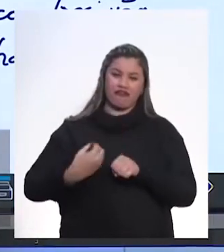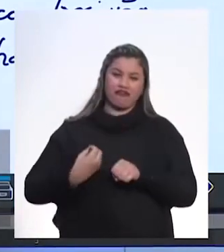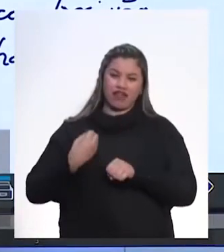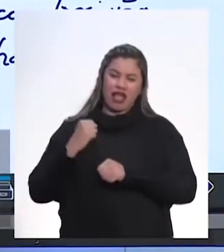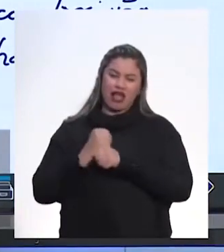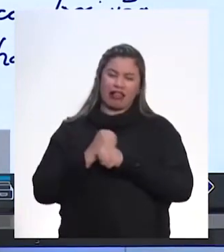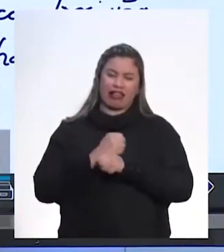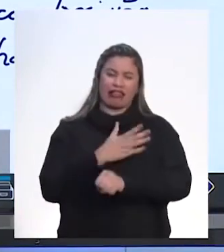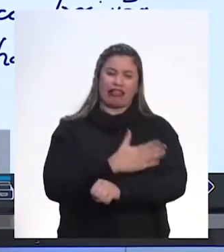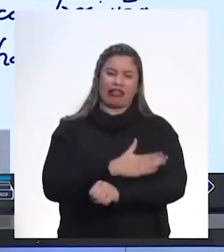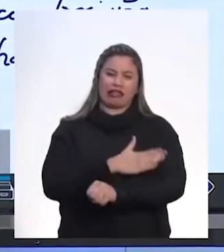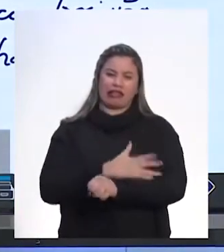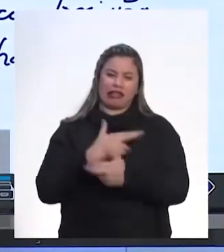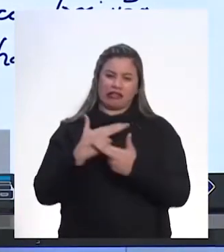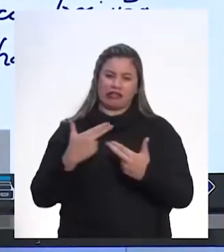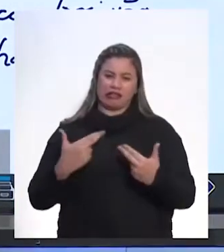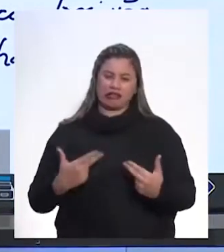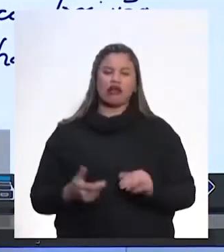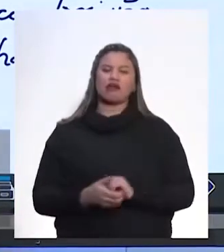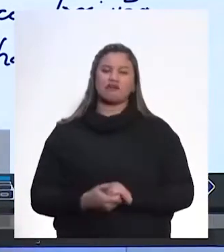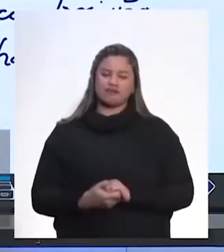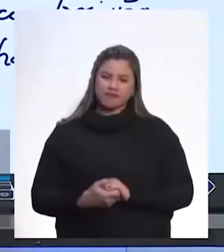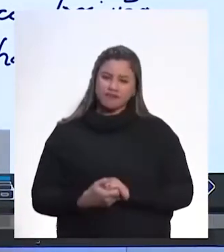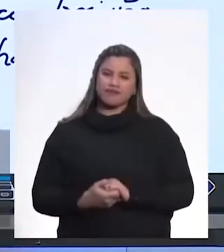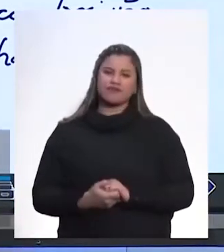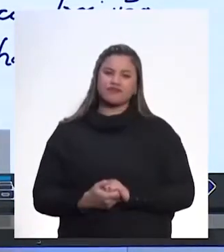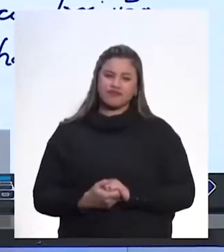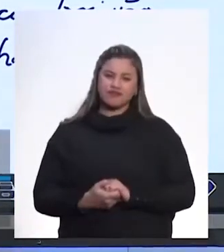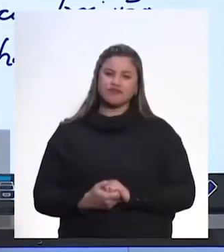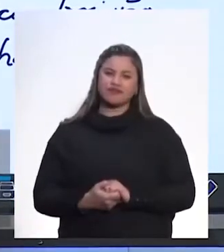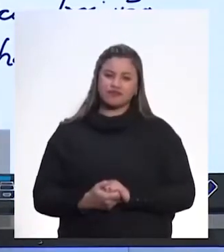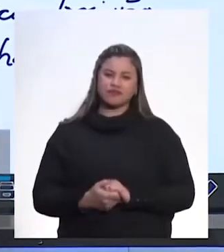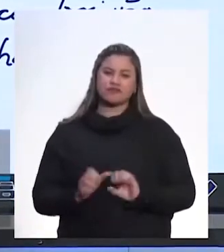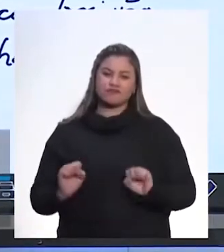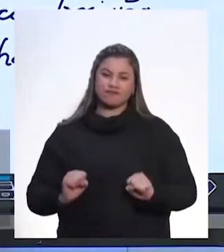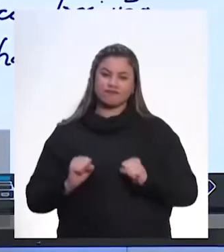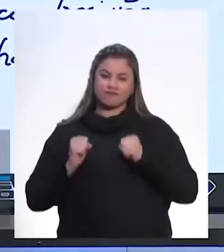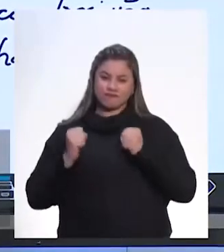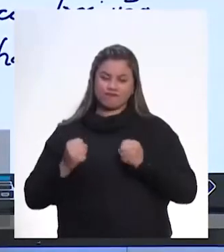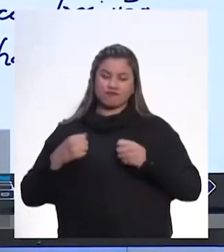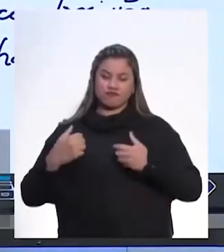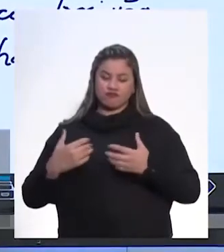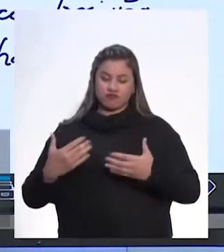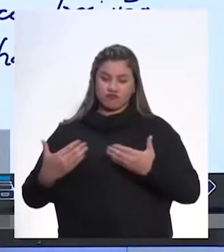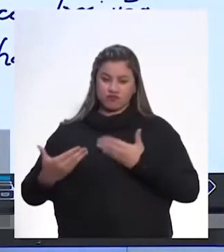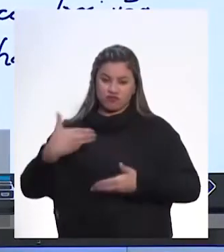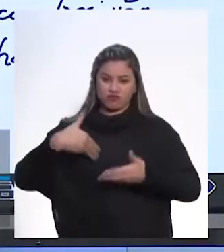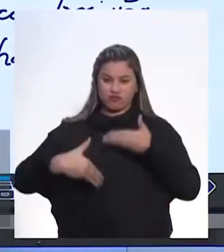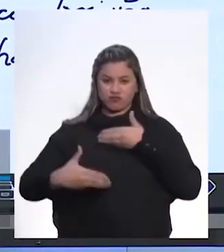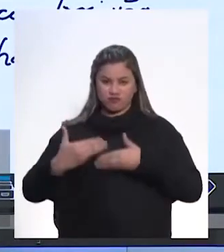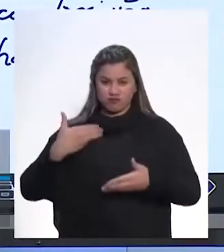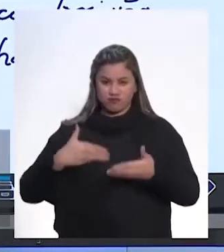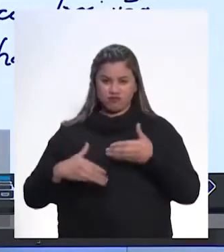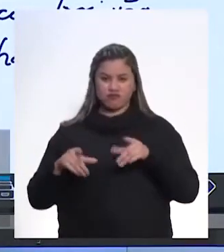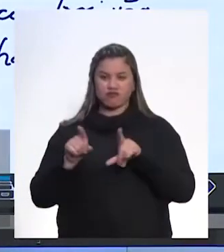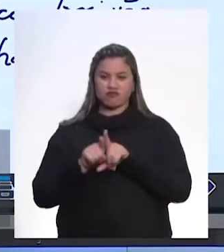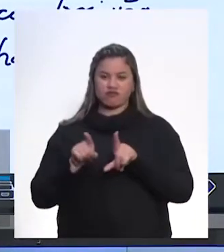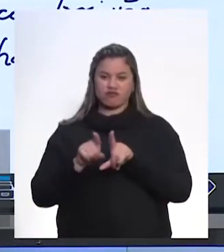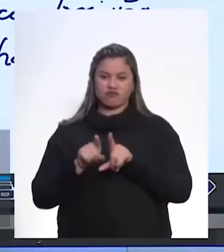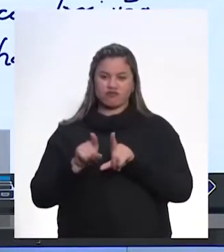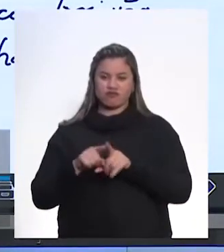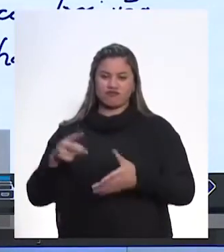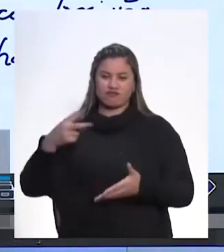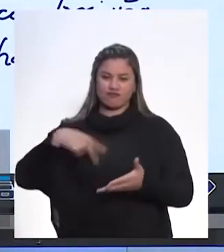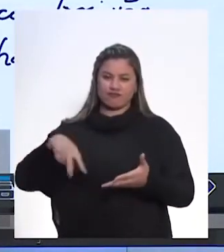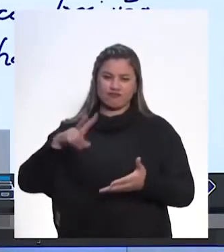de treinos, né? E uma constante dedicação ao seu corpo e a essa questão aí do